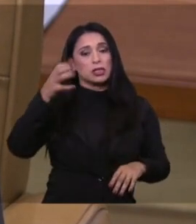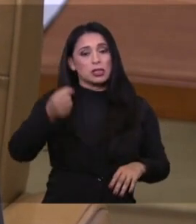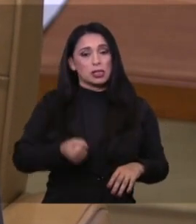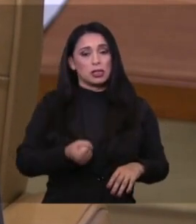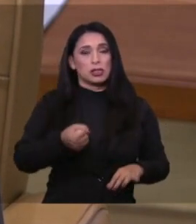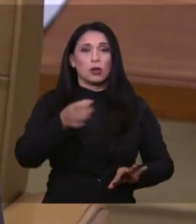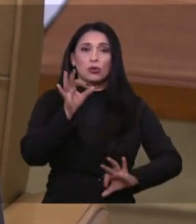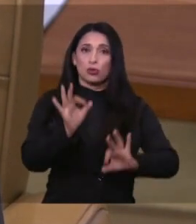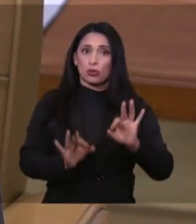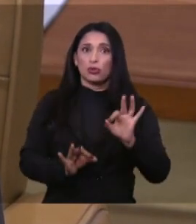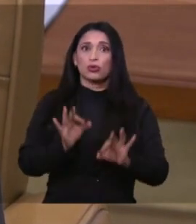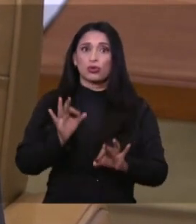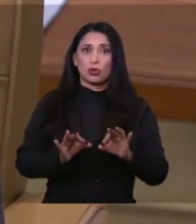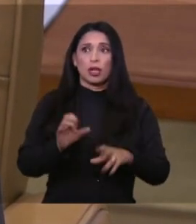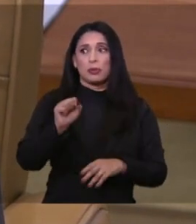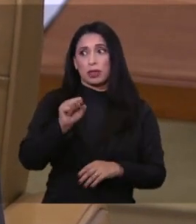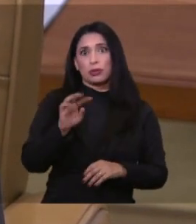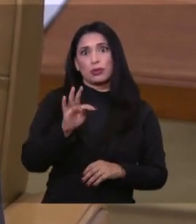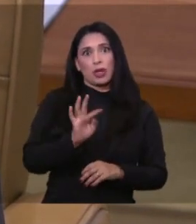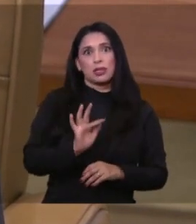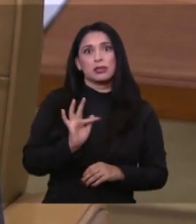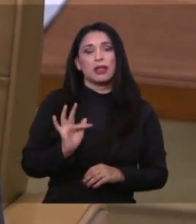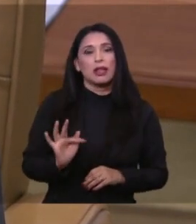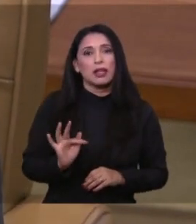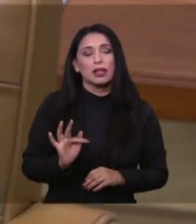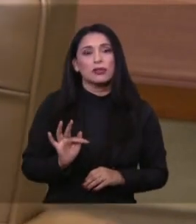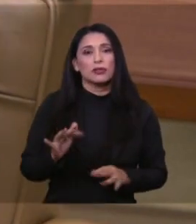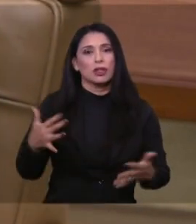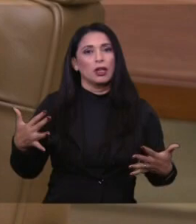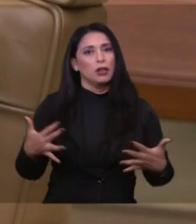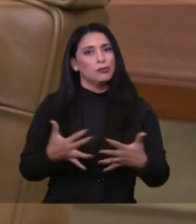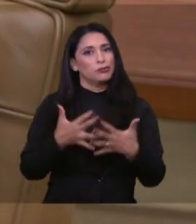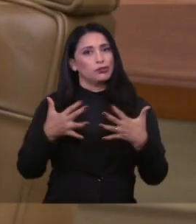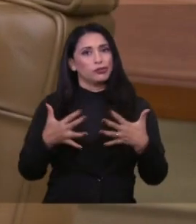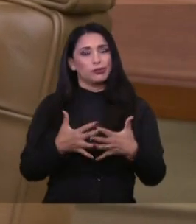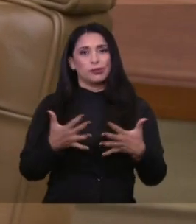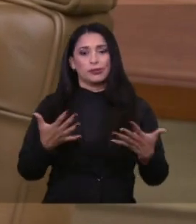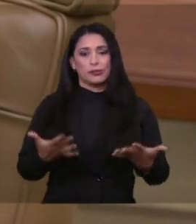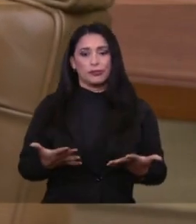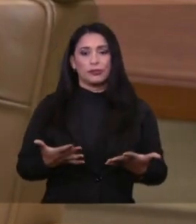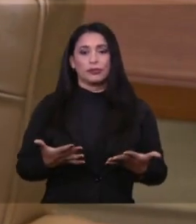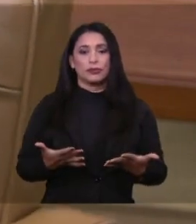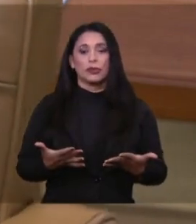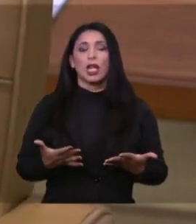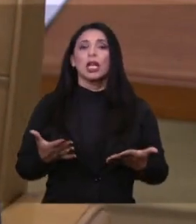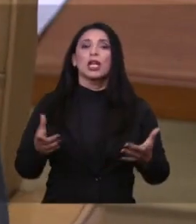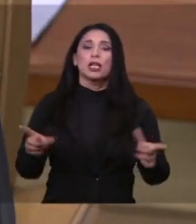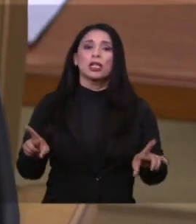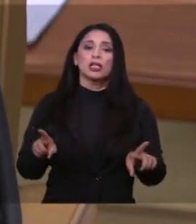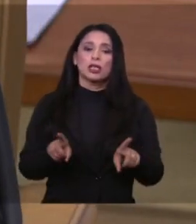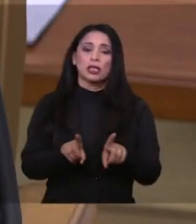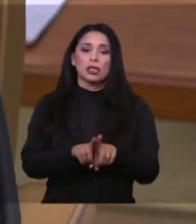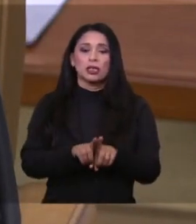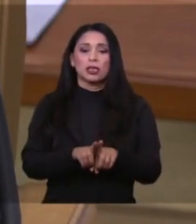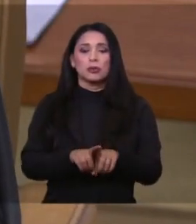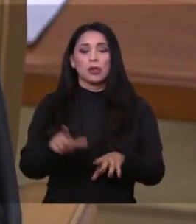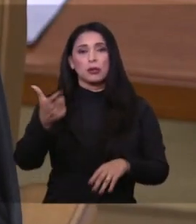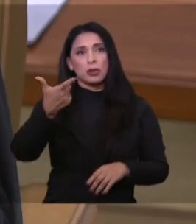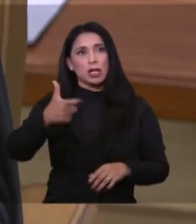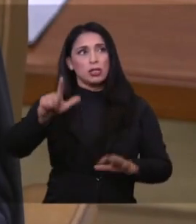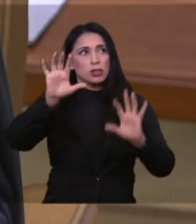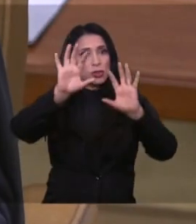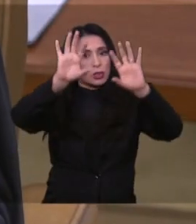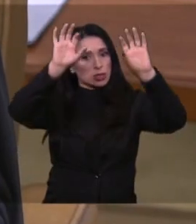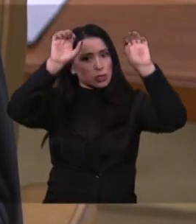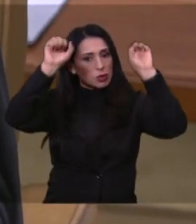e julgamento do Supremo Tribunal Federal. E isto também vale para as demais cortes,